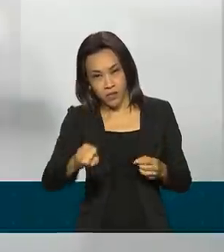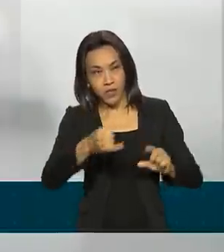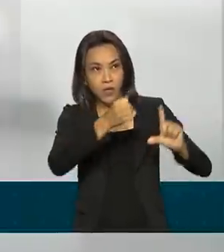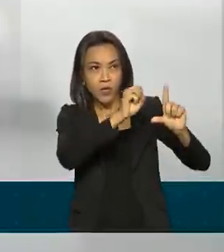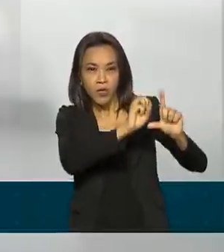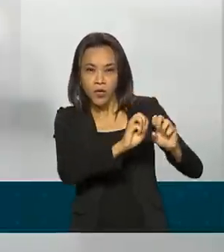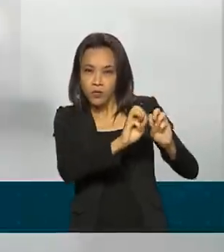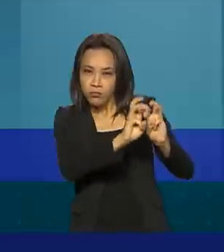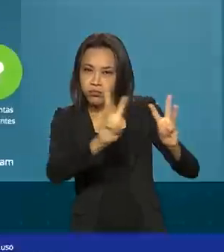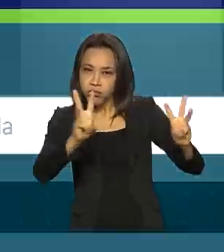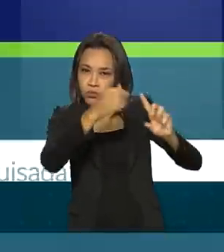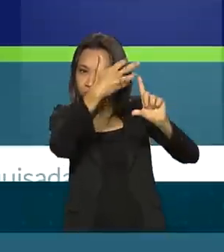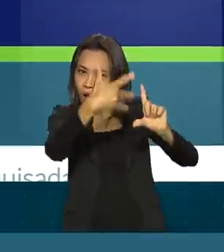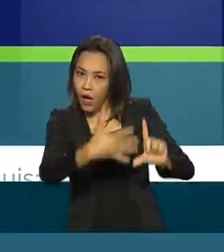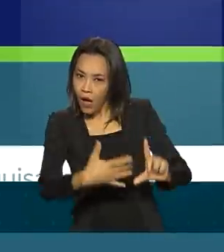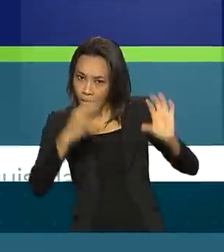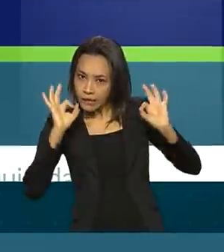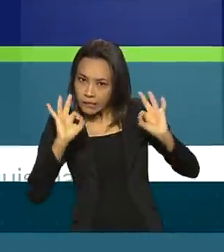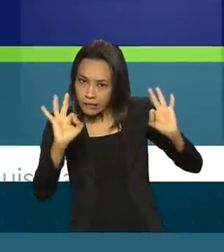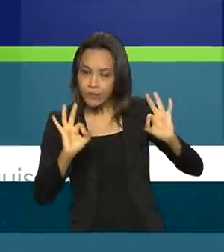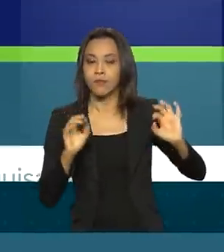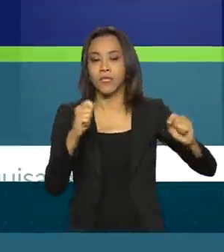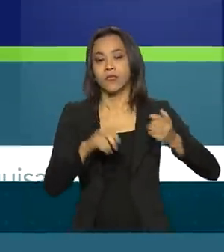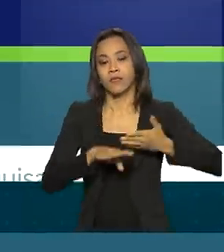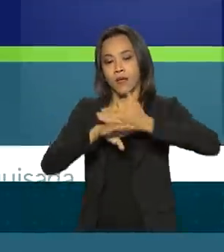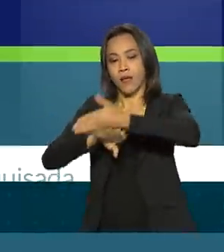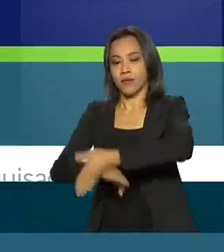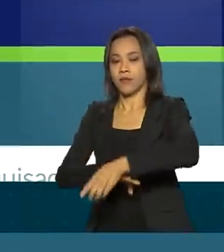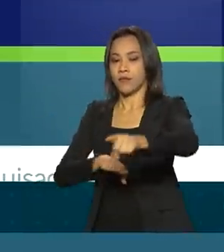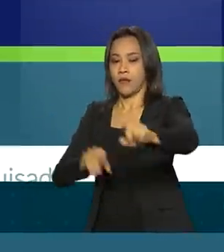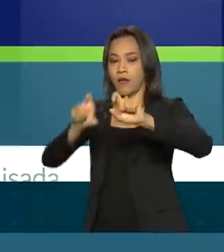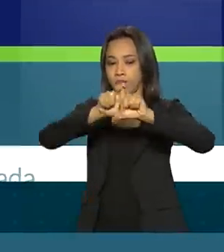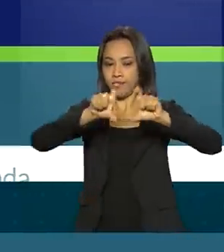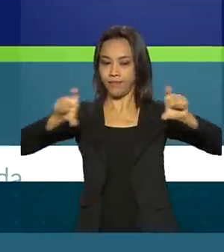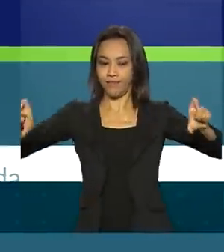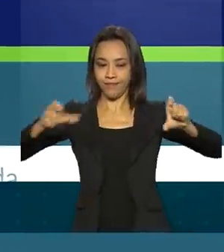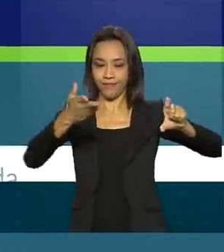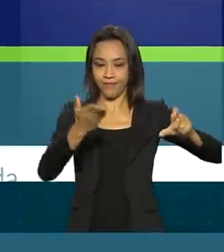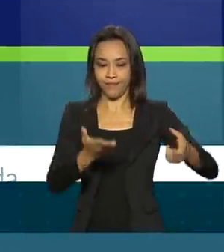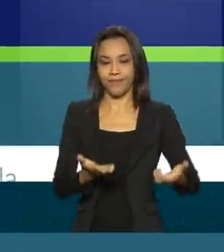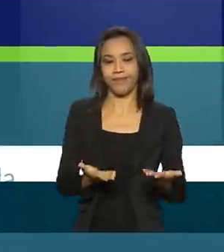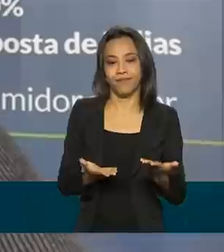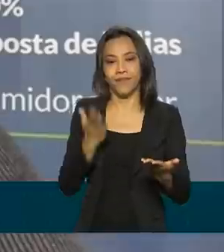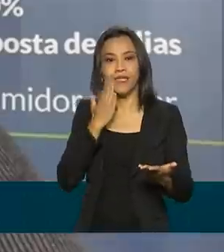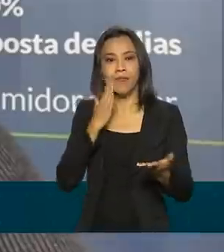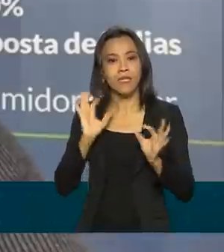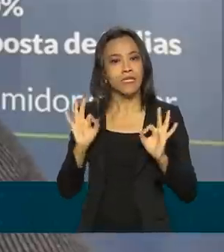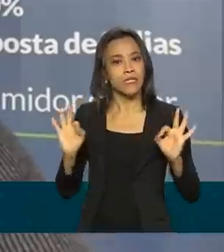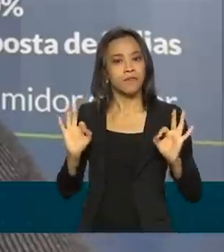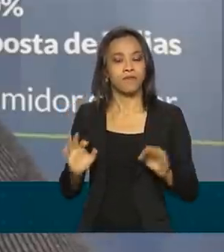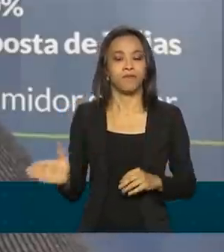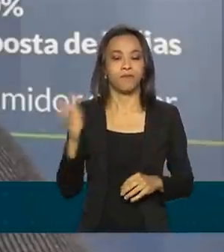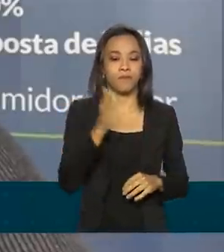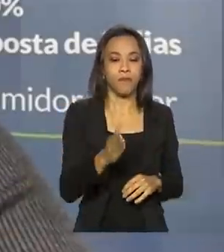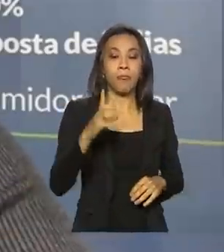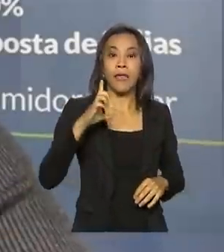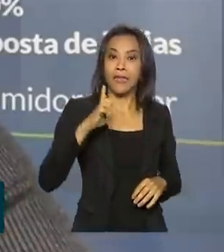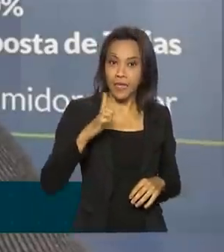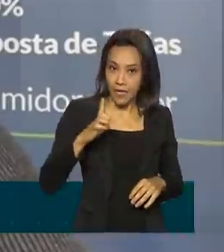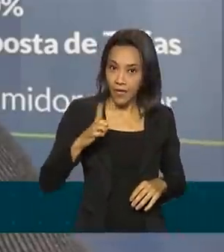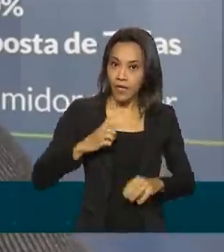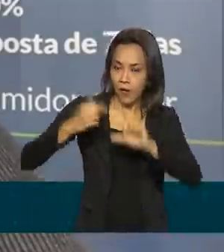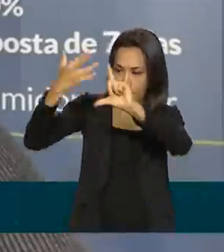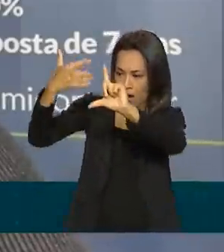conhecimentos comerciais basta acessar a plataforma consumidor.gov existe um ranking